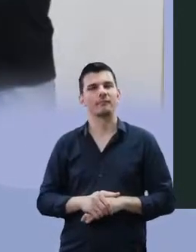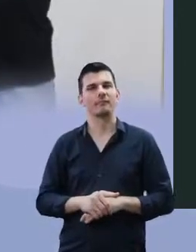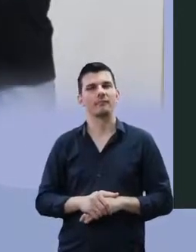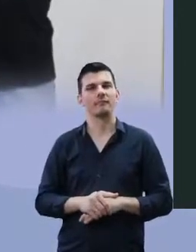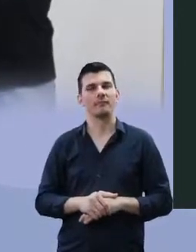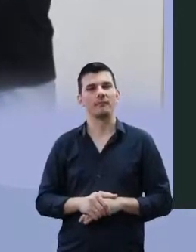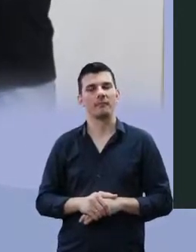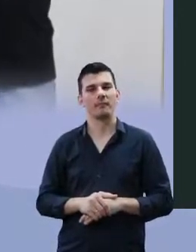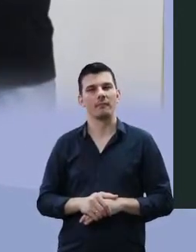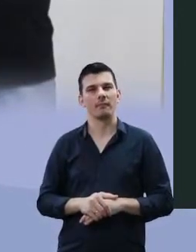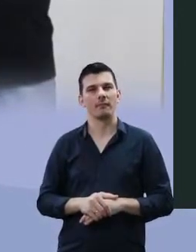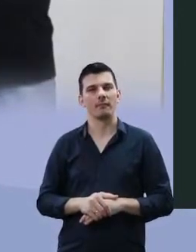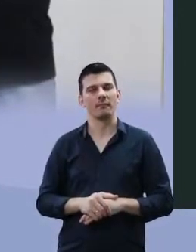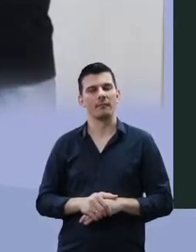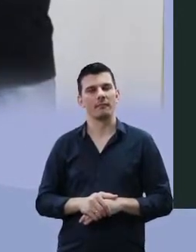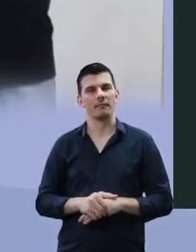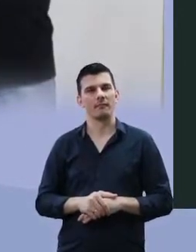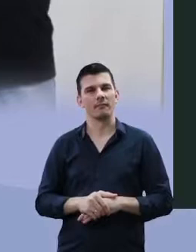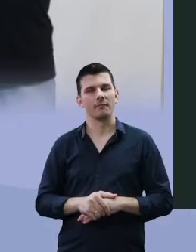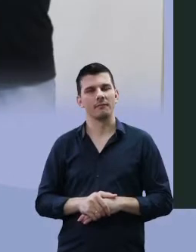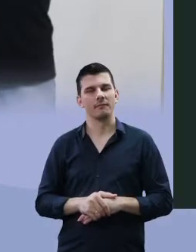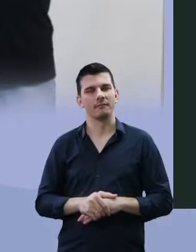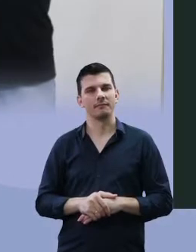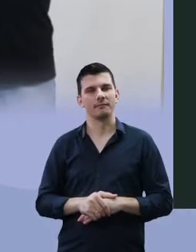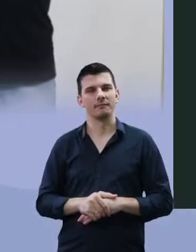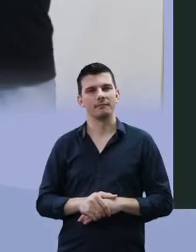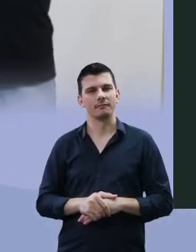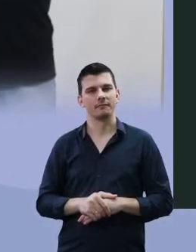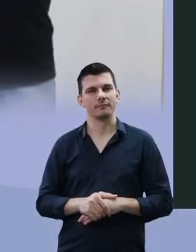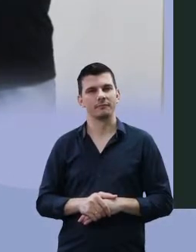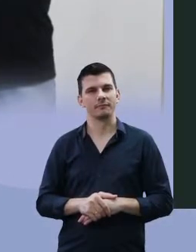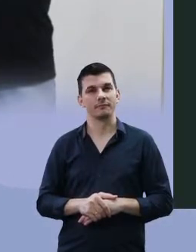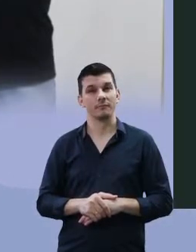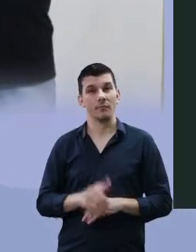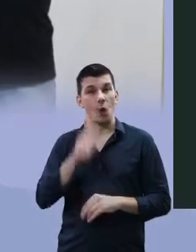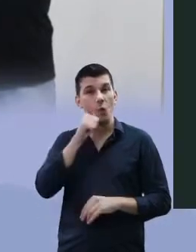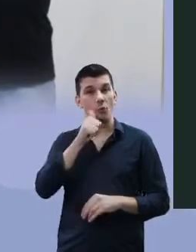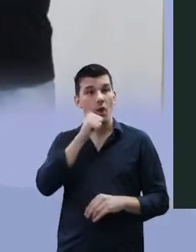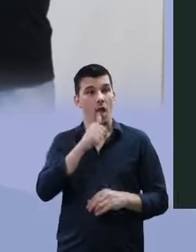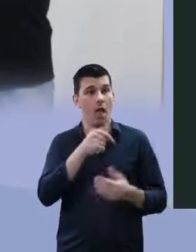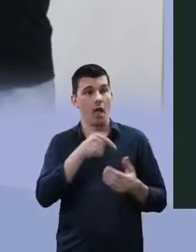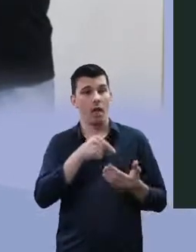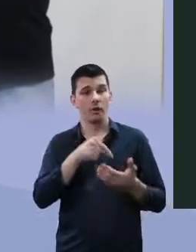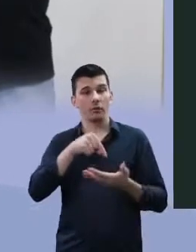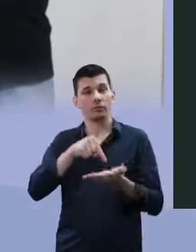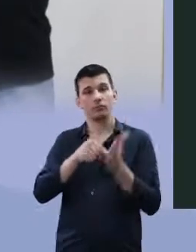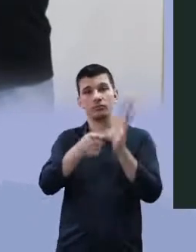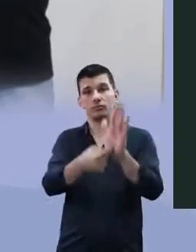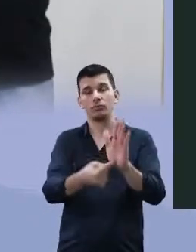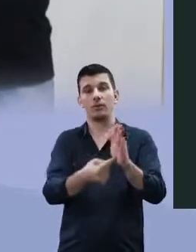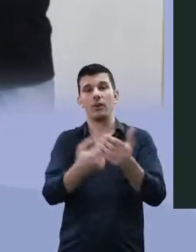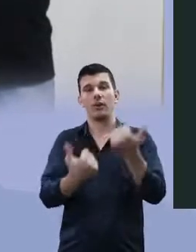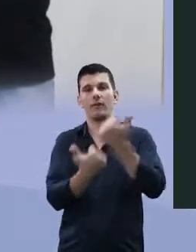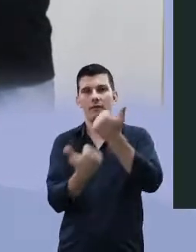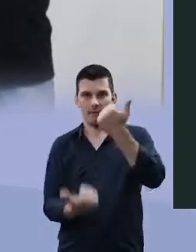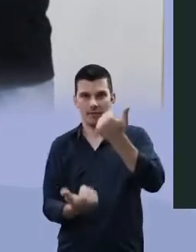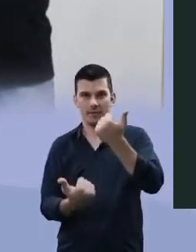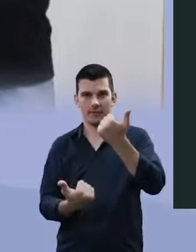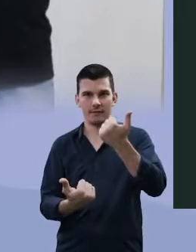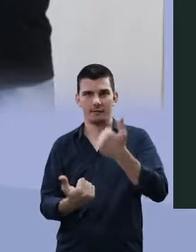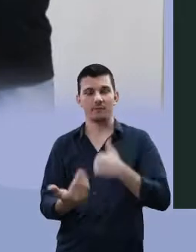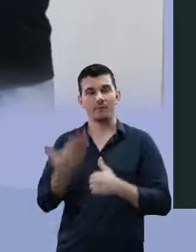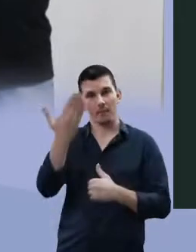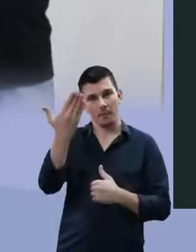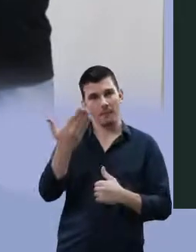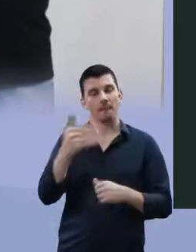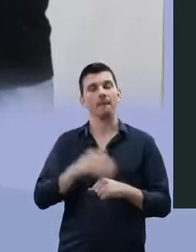bem atual, a mulher que foi indicada para ser vice na chapa do Joe